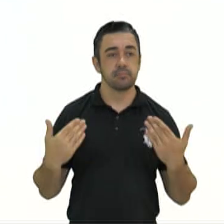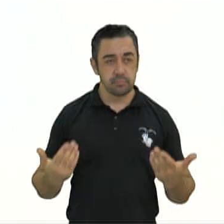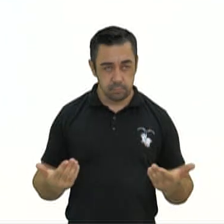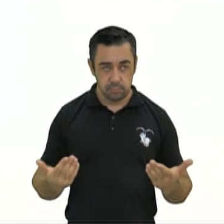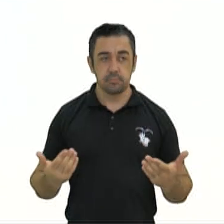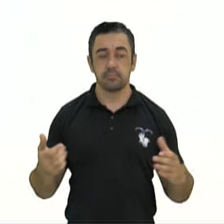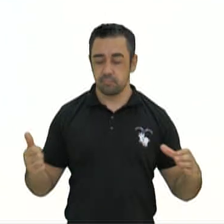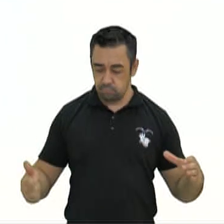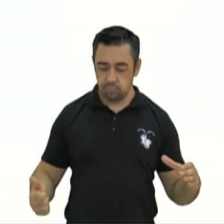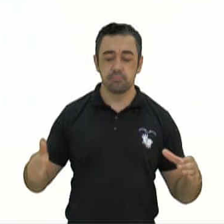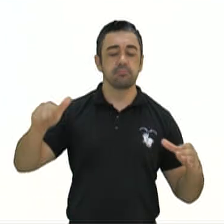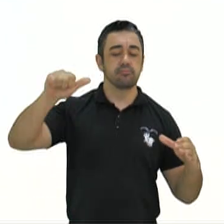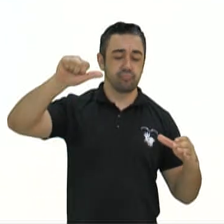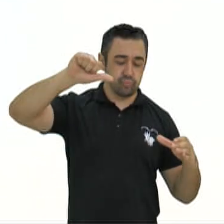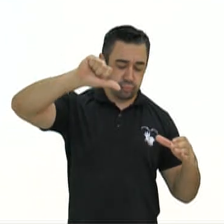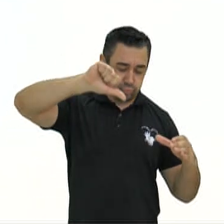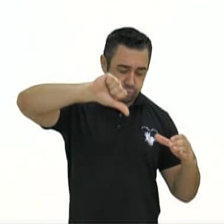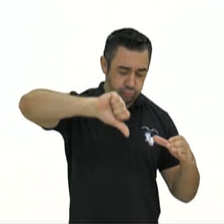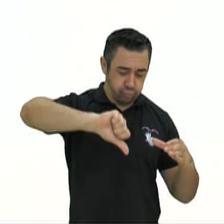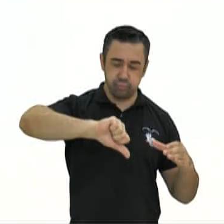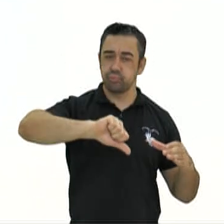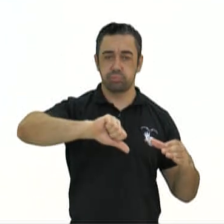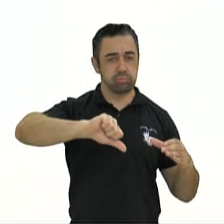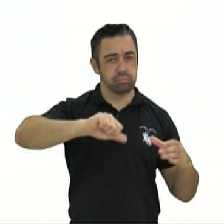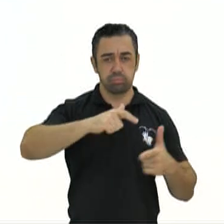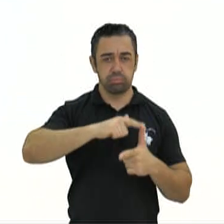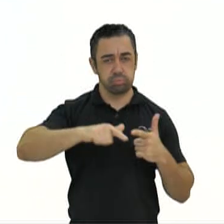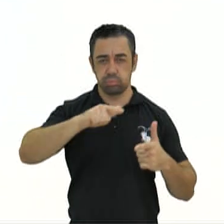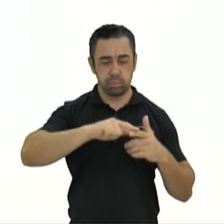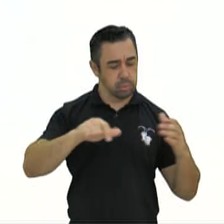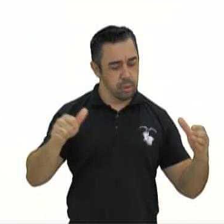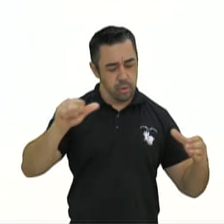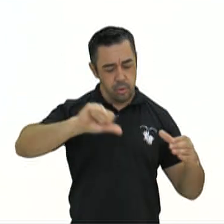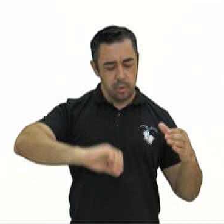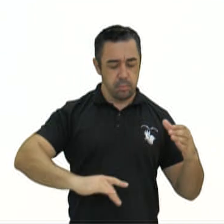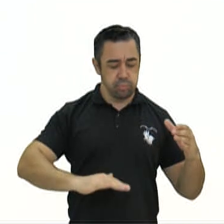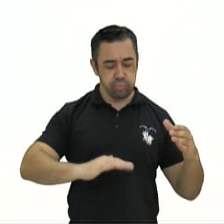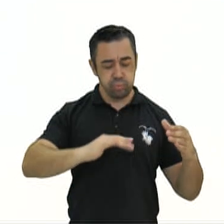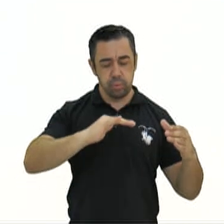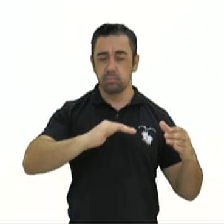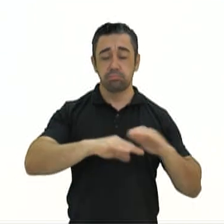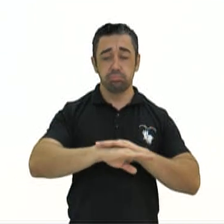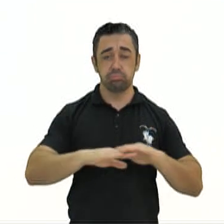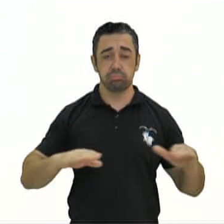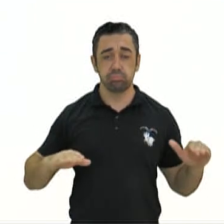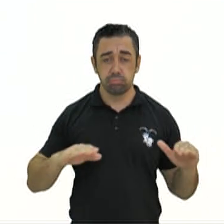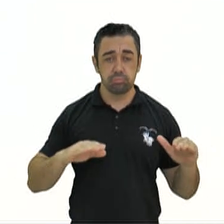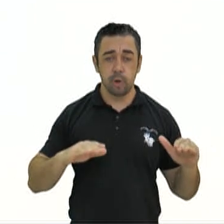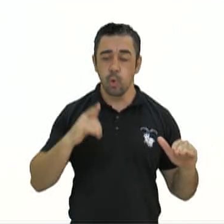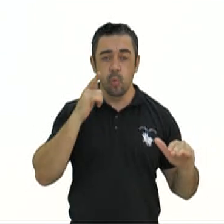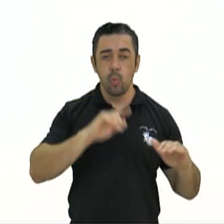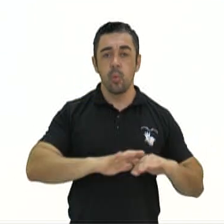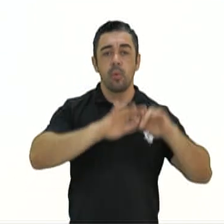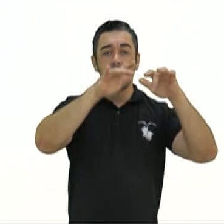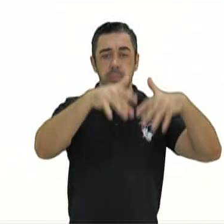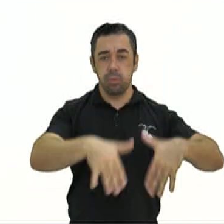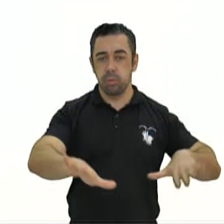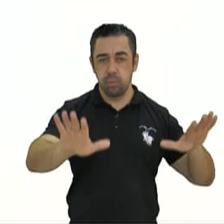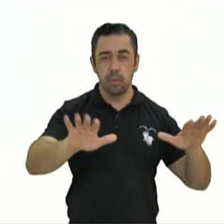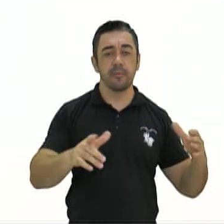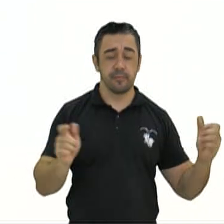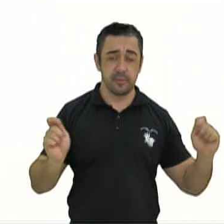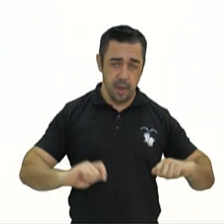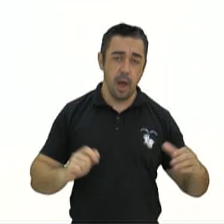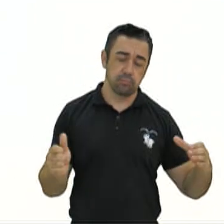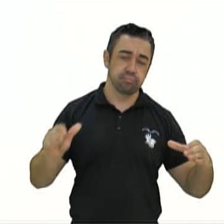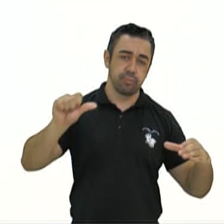Então, a capacidade da caixa é superior, não é? Não é verdade? Olha só a capacidade que vou conseguir colocar. Então, vai caber, não